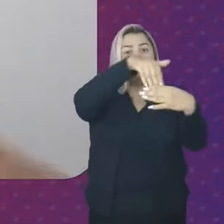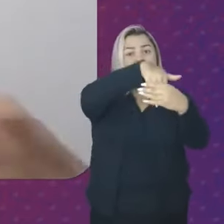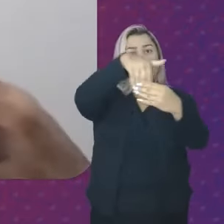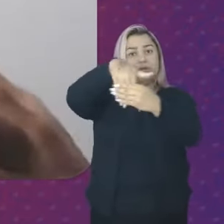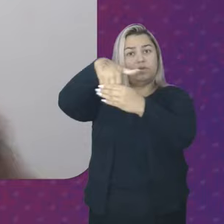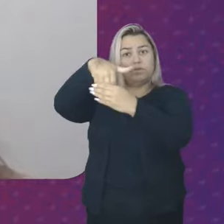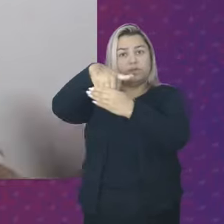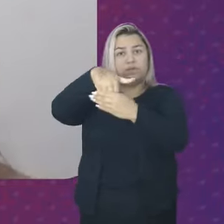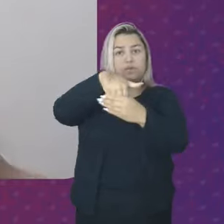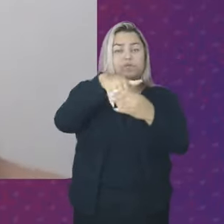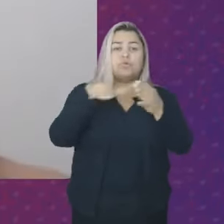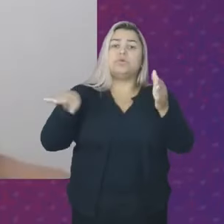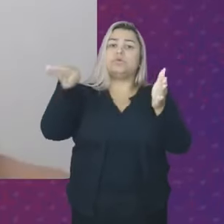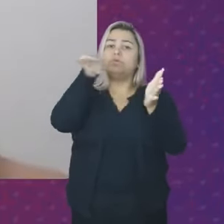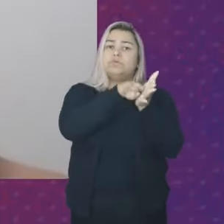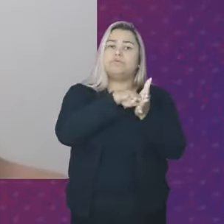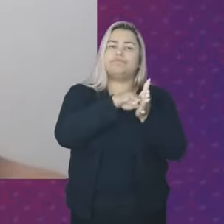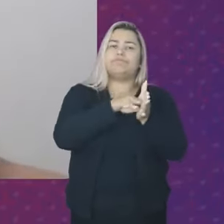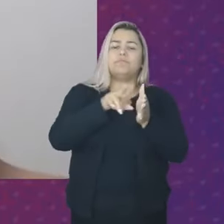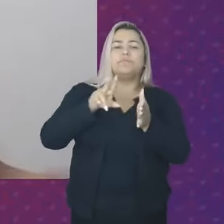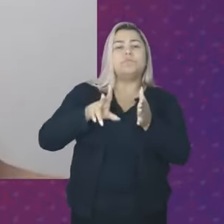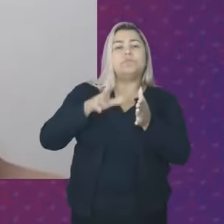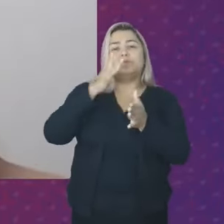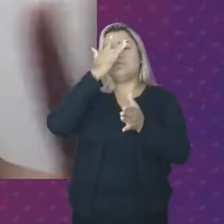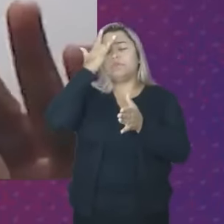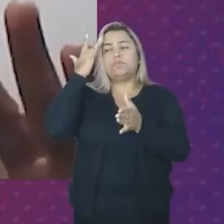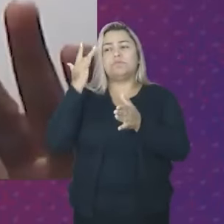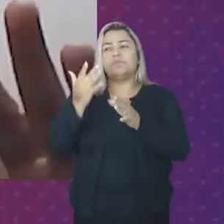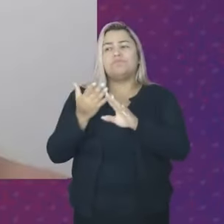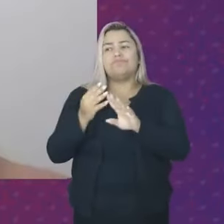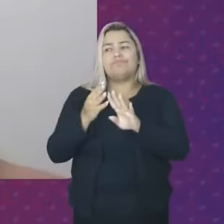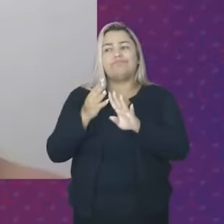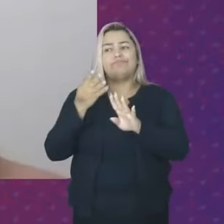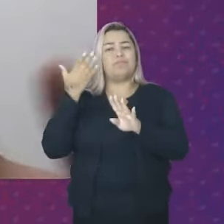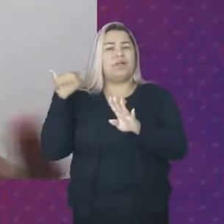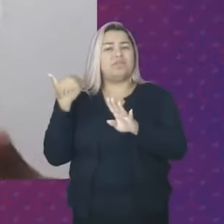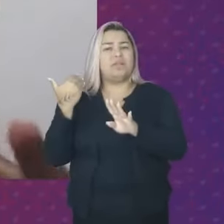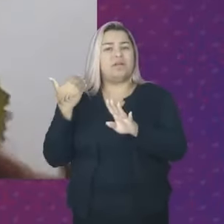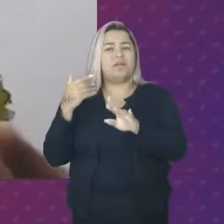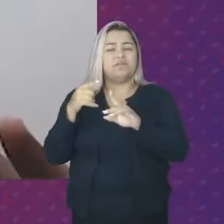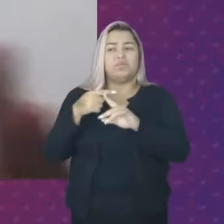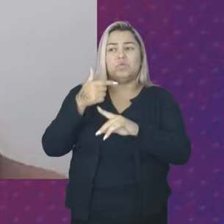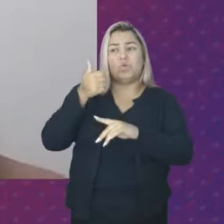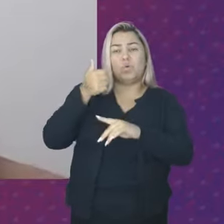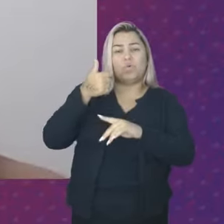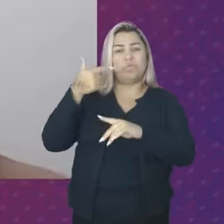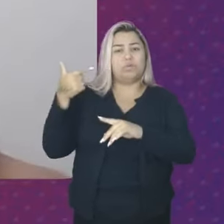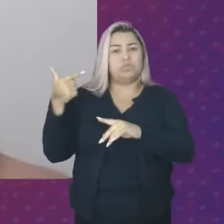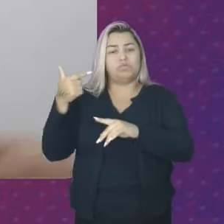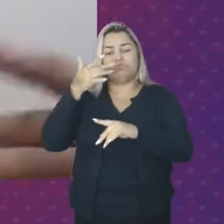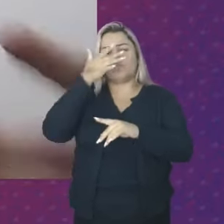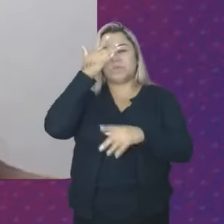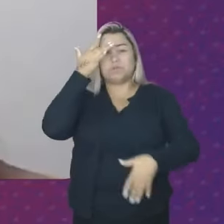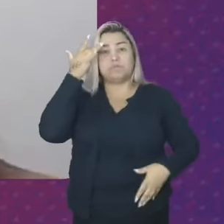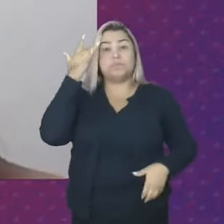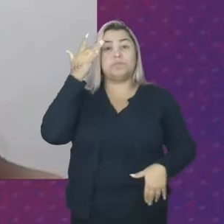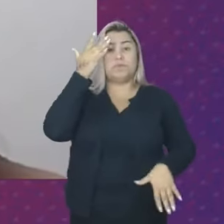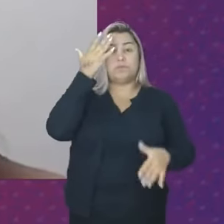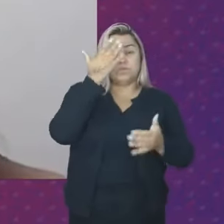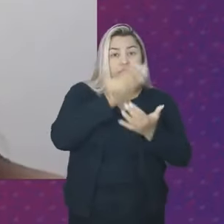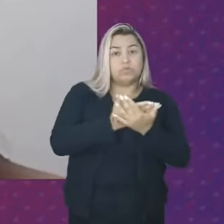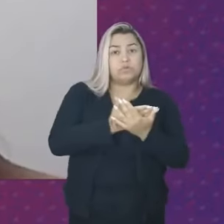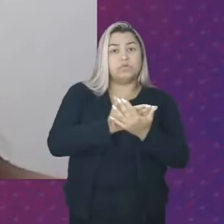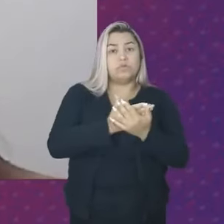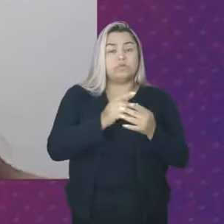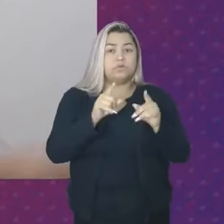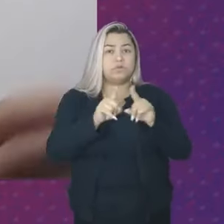eleição, muitas pessoas vão ficando pelo caminho, e às vezes você conta com 1, 2 pessoas de confiança que